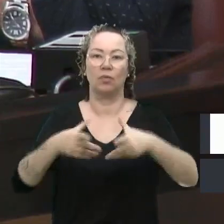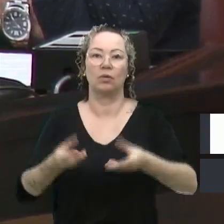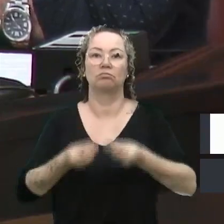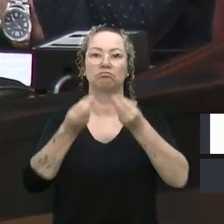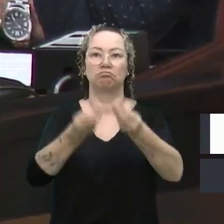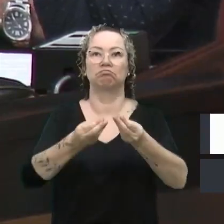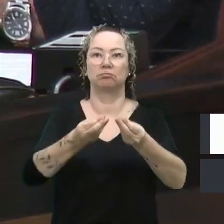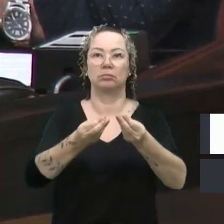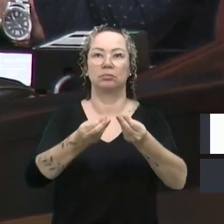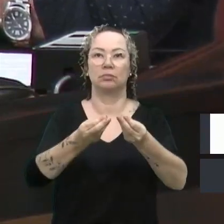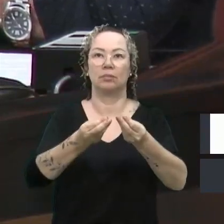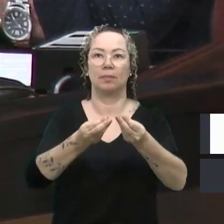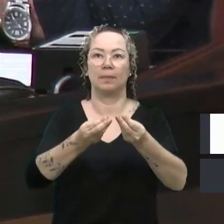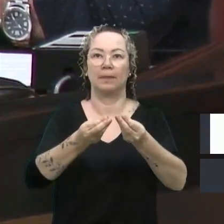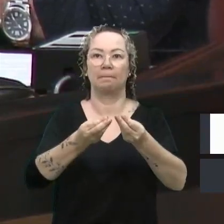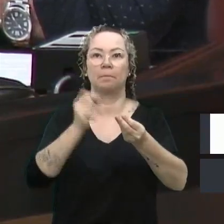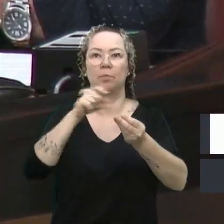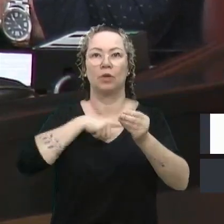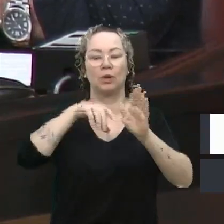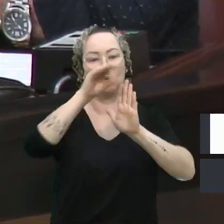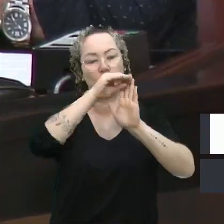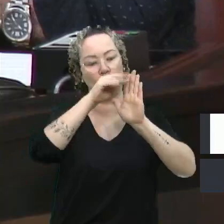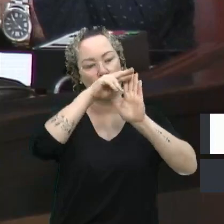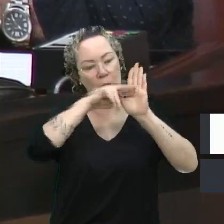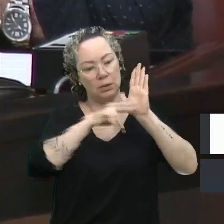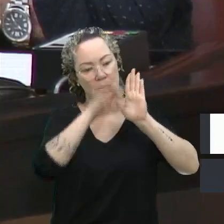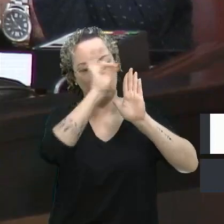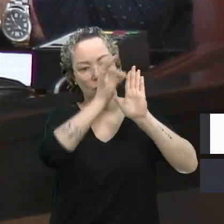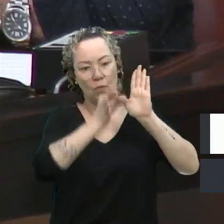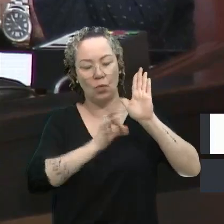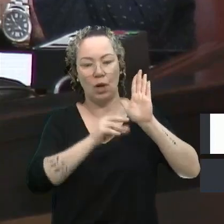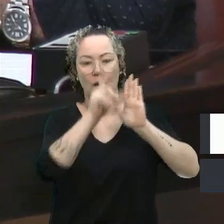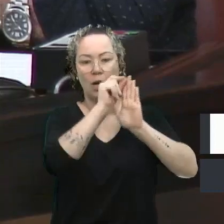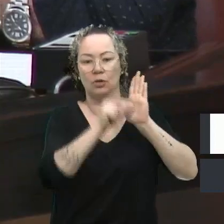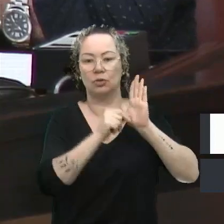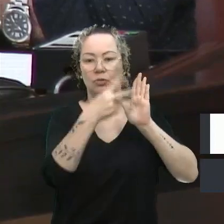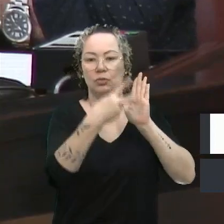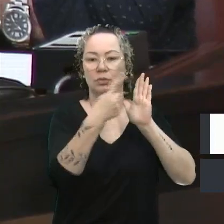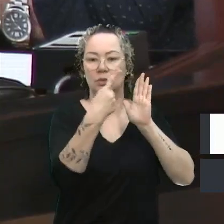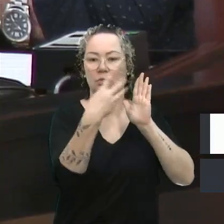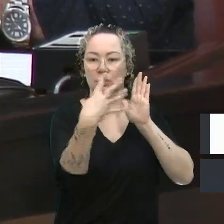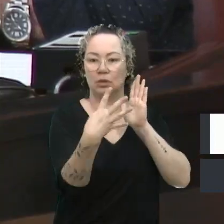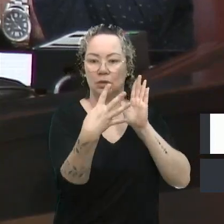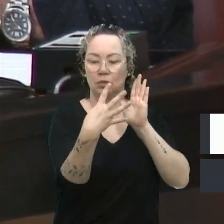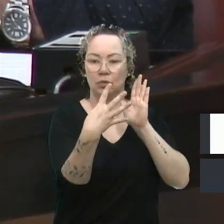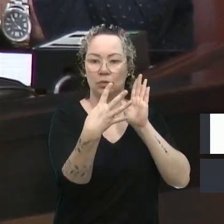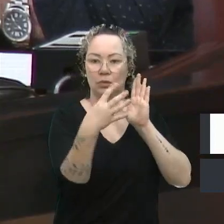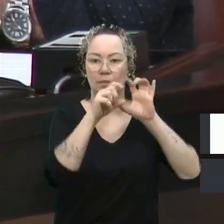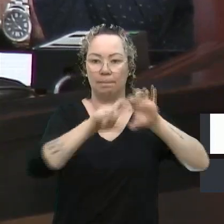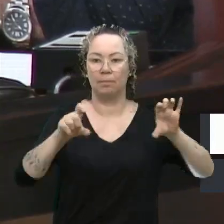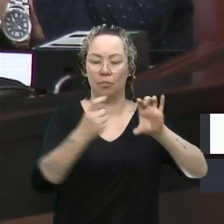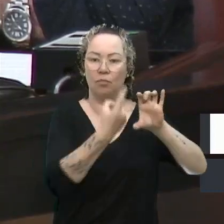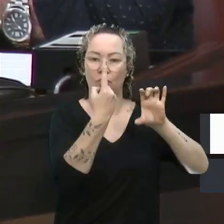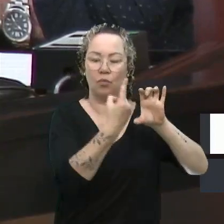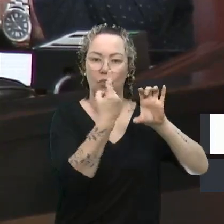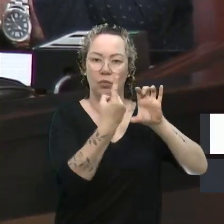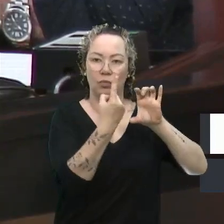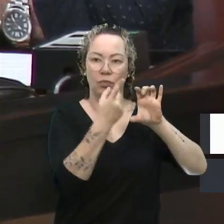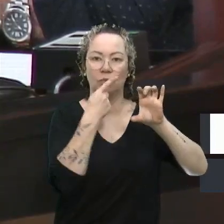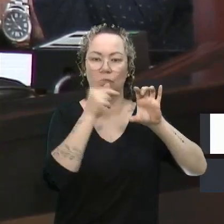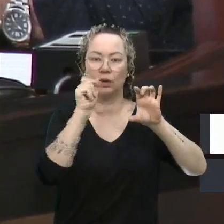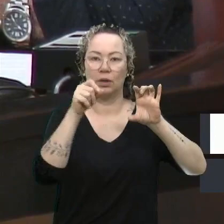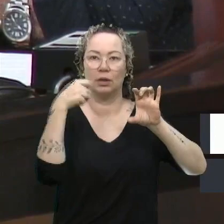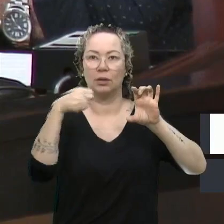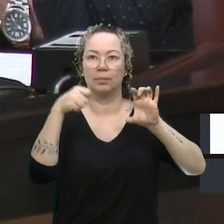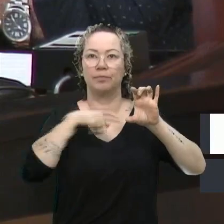honoríficos os previstos do regimento interno, artigo 214, parágrafo único, que exige a subscrição